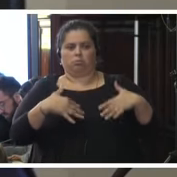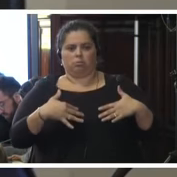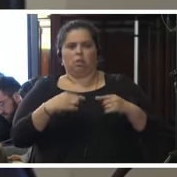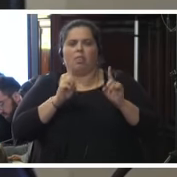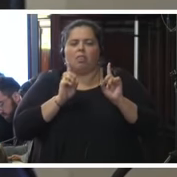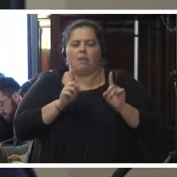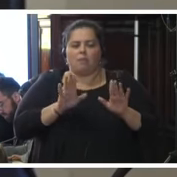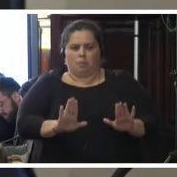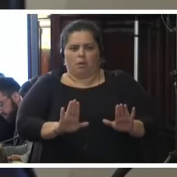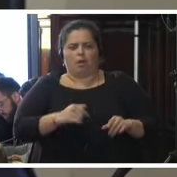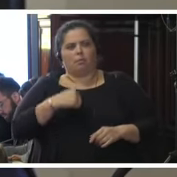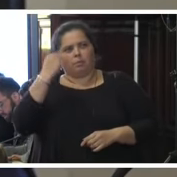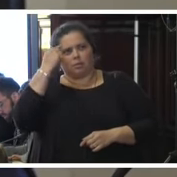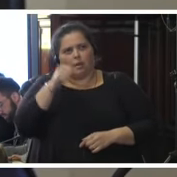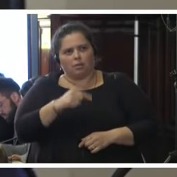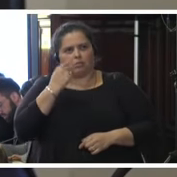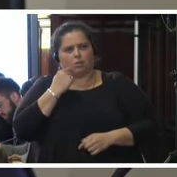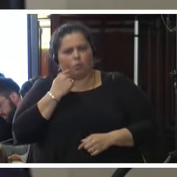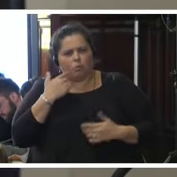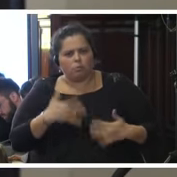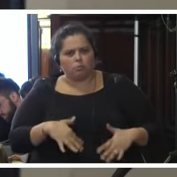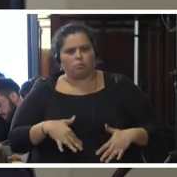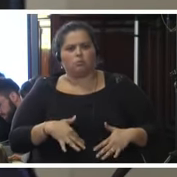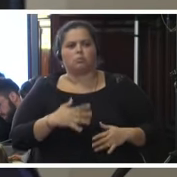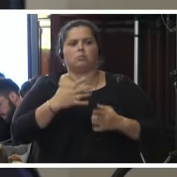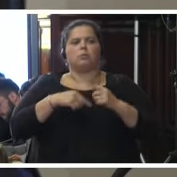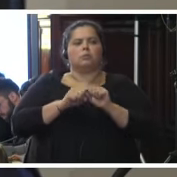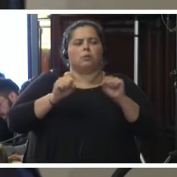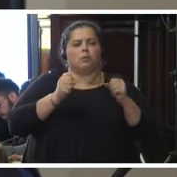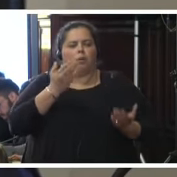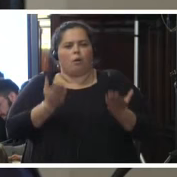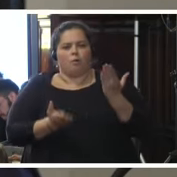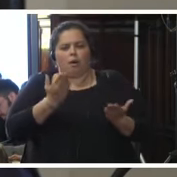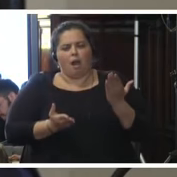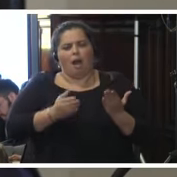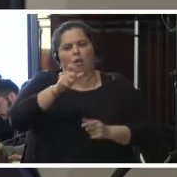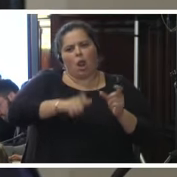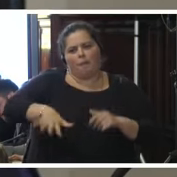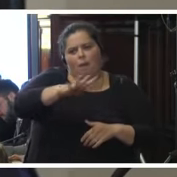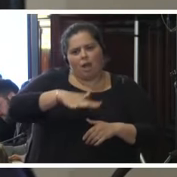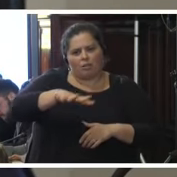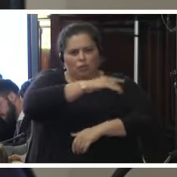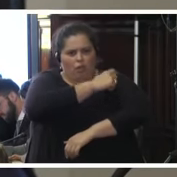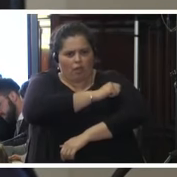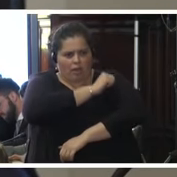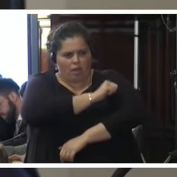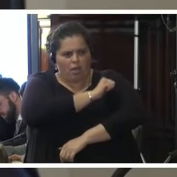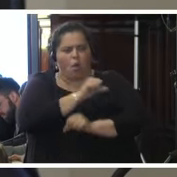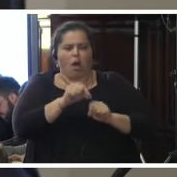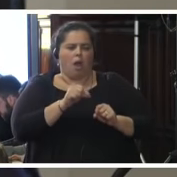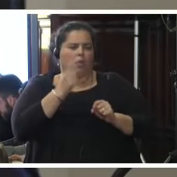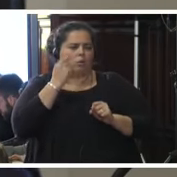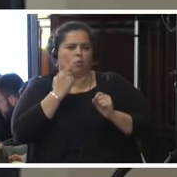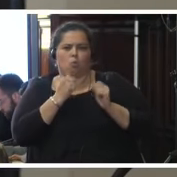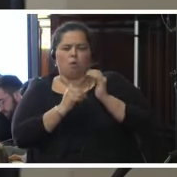diria, se comparar com a população do Rio, é das cifras mais altas do continente, do